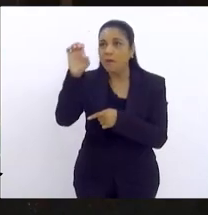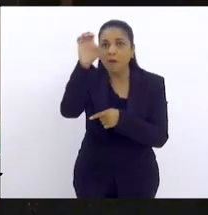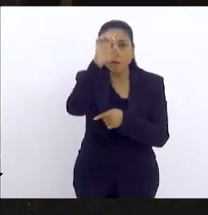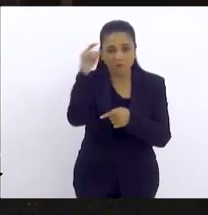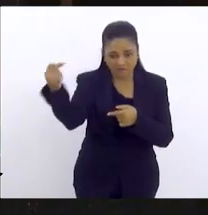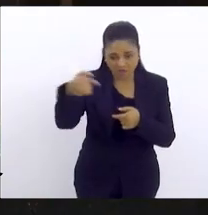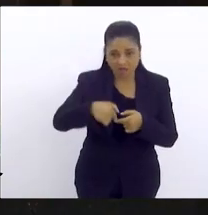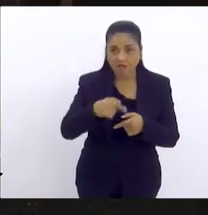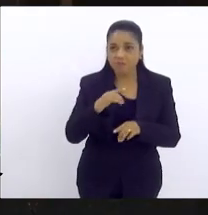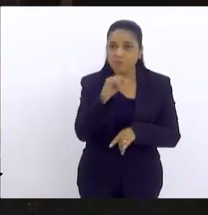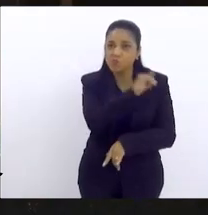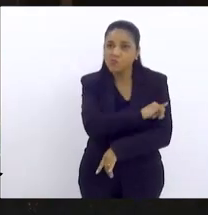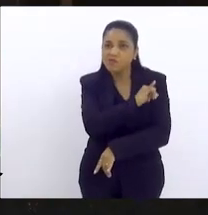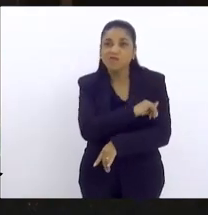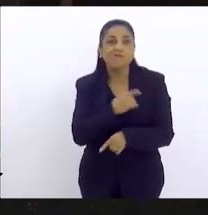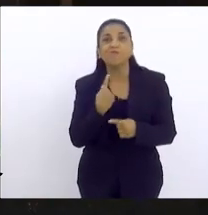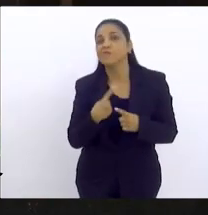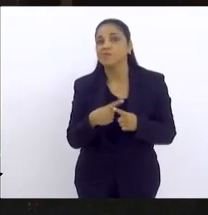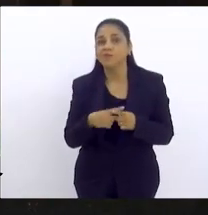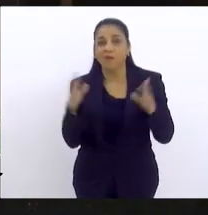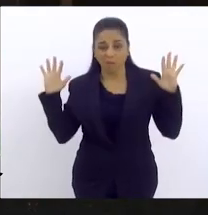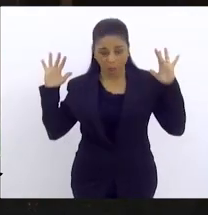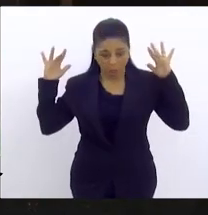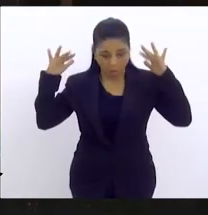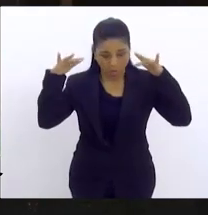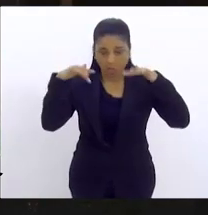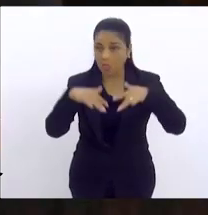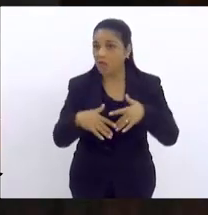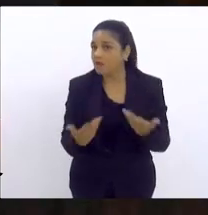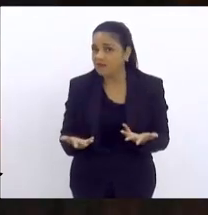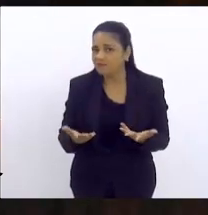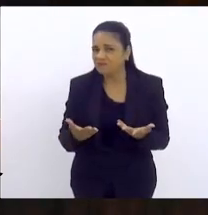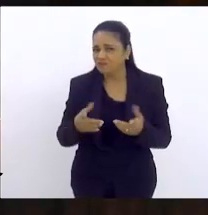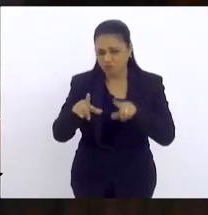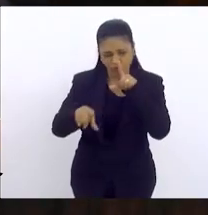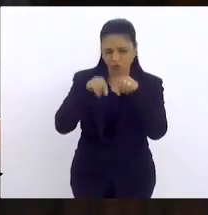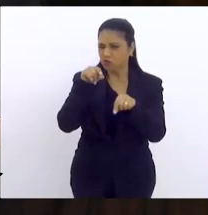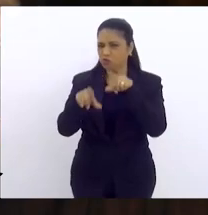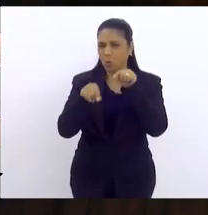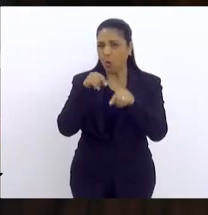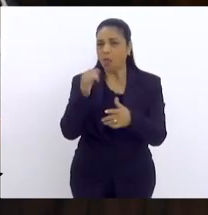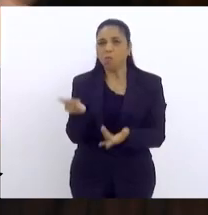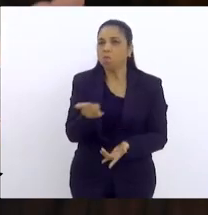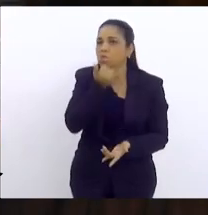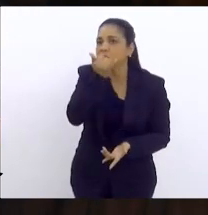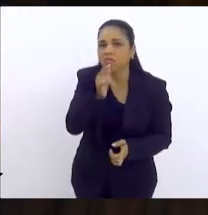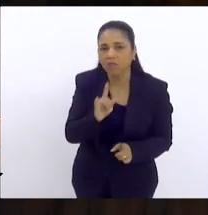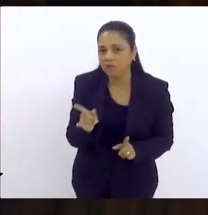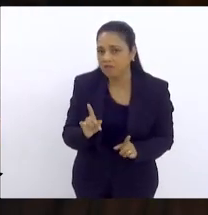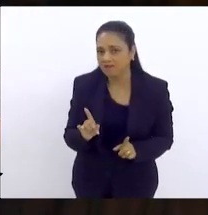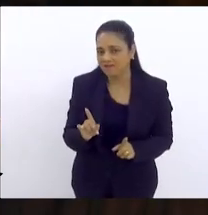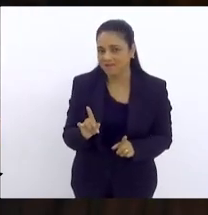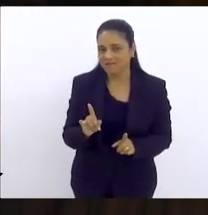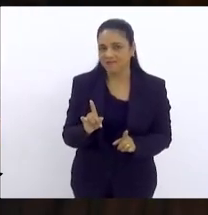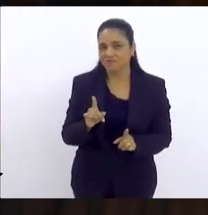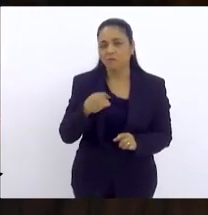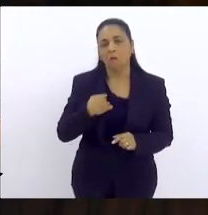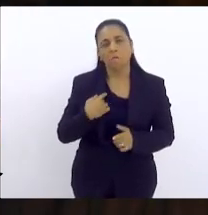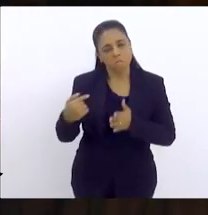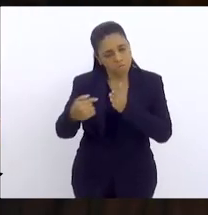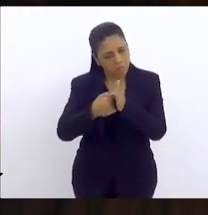o estado do Rio de Janeiro agora isso é ali foi uma escolha aleatória vamos começar então a nos